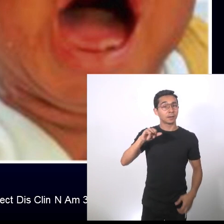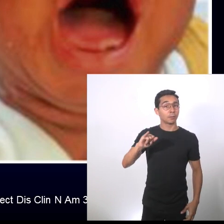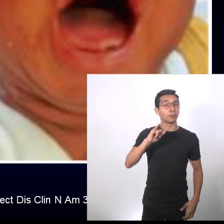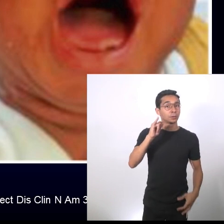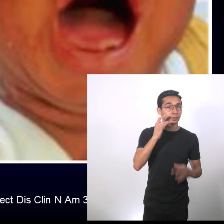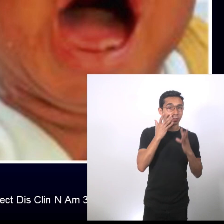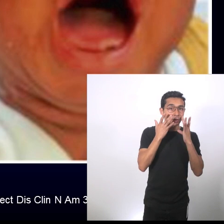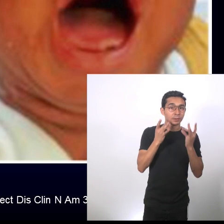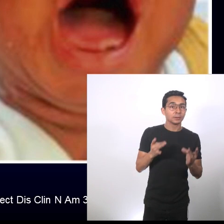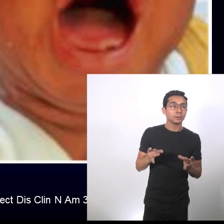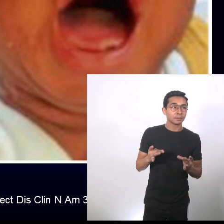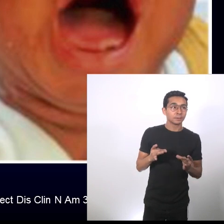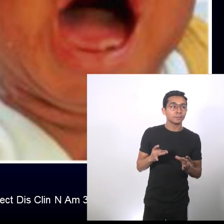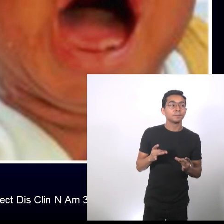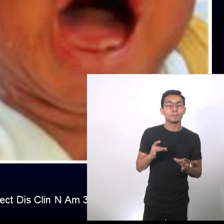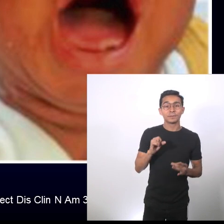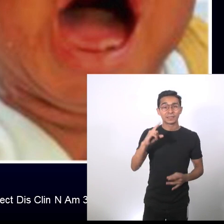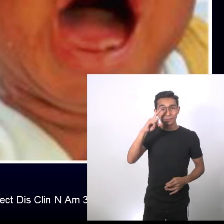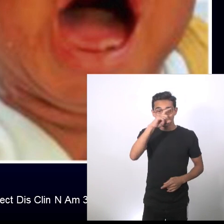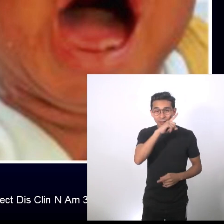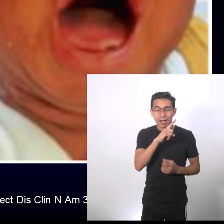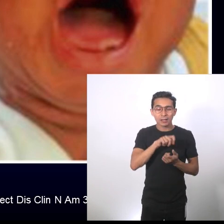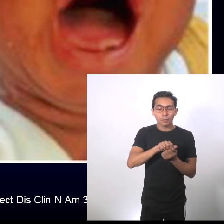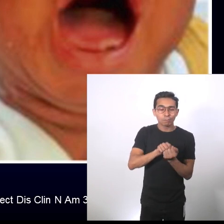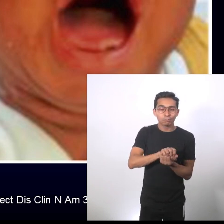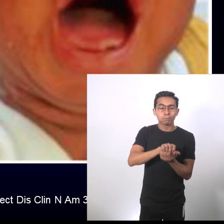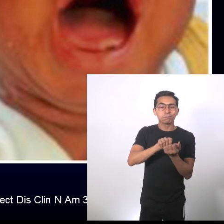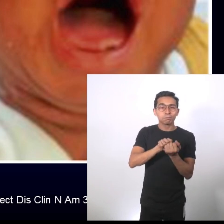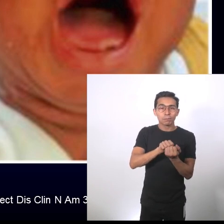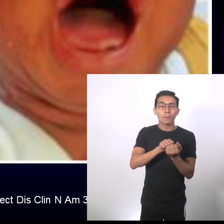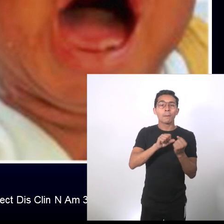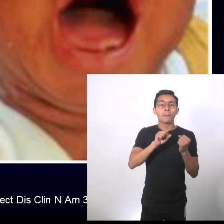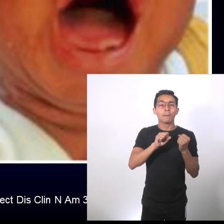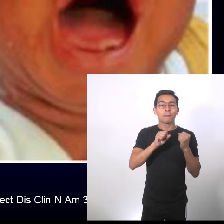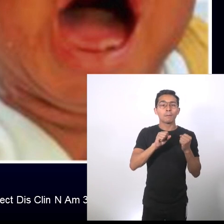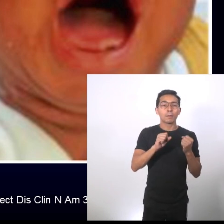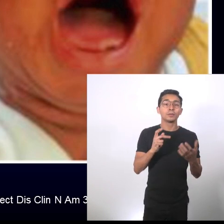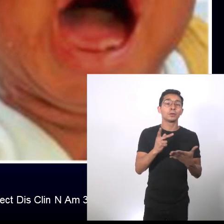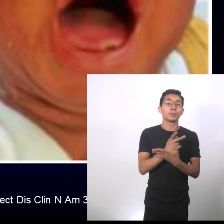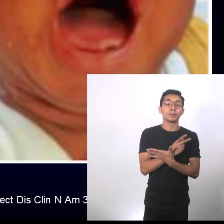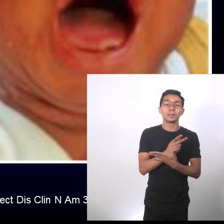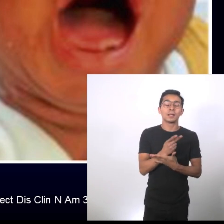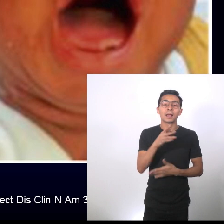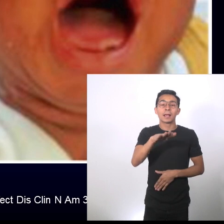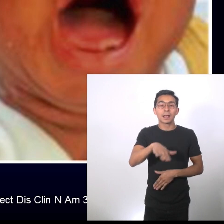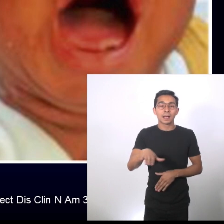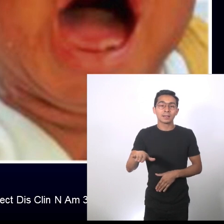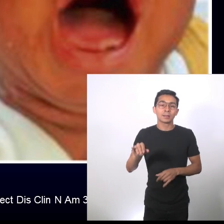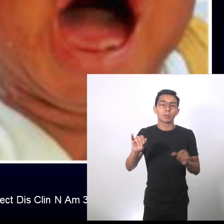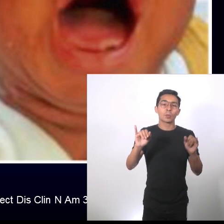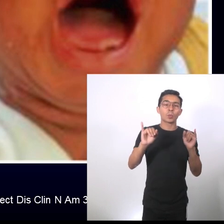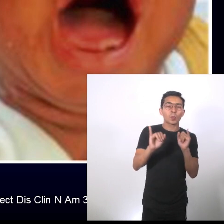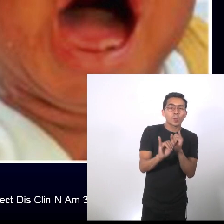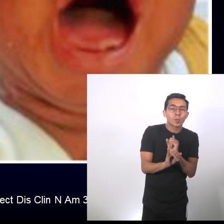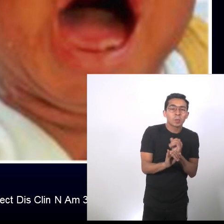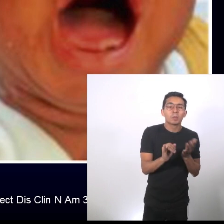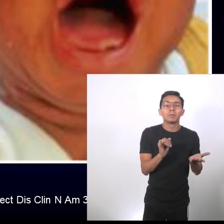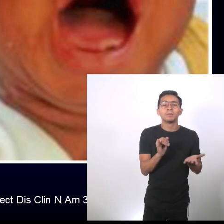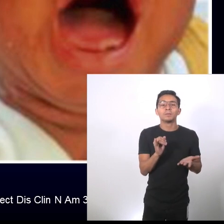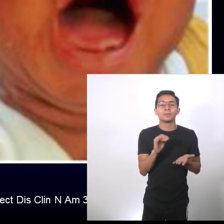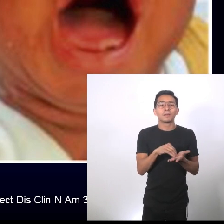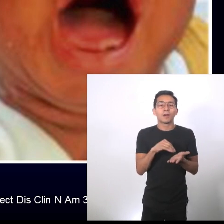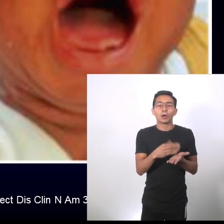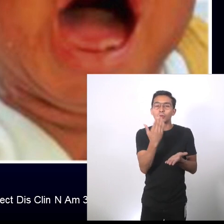de alerta, porque pode facilitar a ocorrência da desidratação, e claro que isso pode complicar esses casos. Essa me parece também